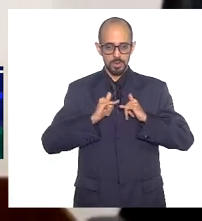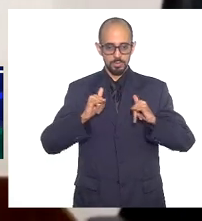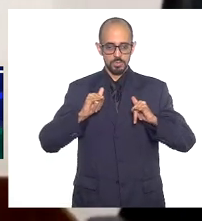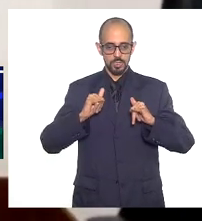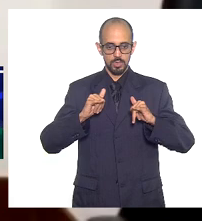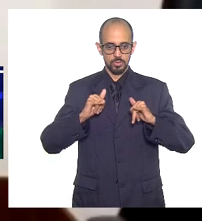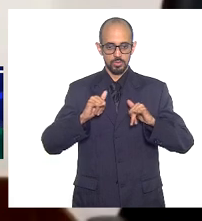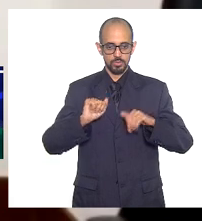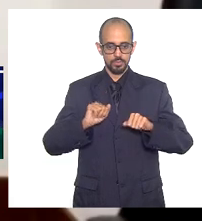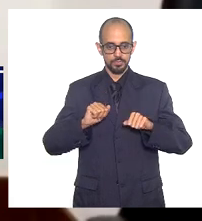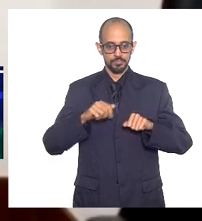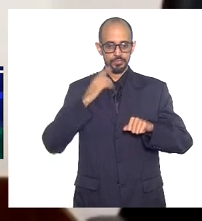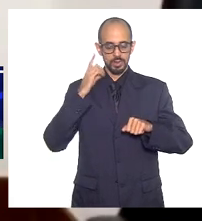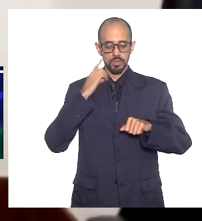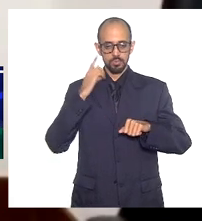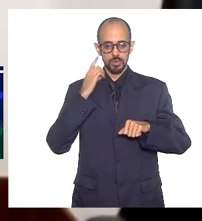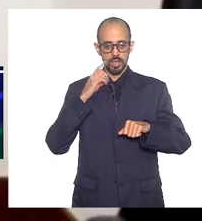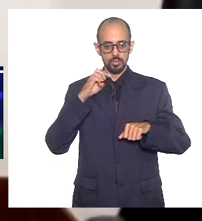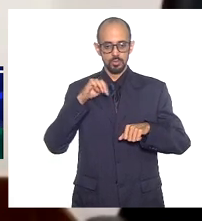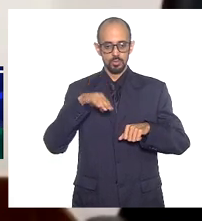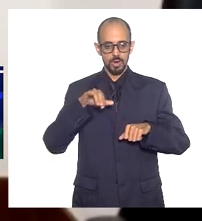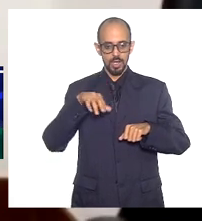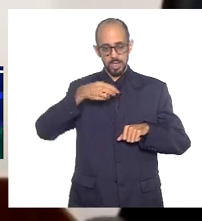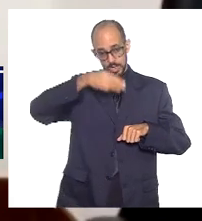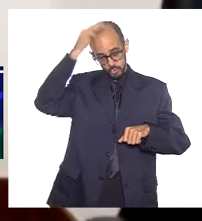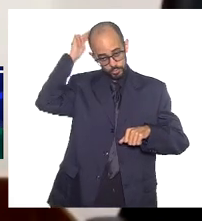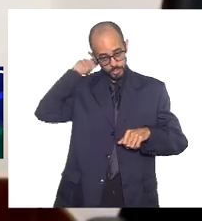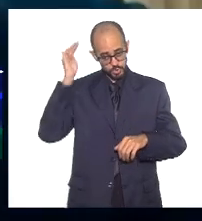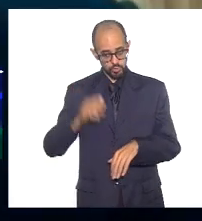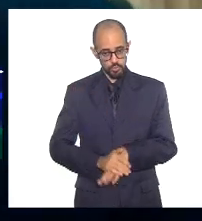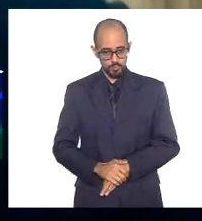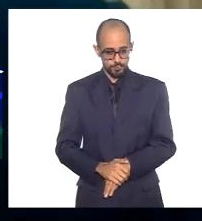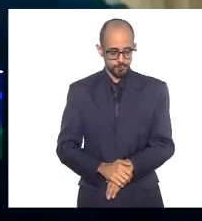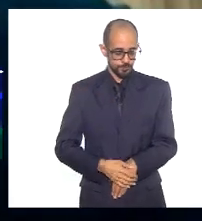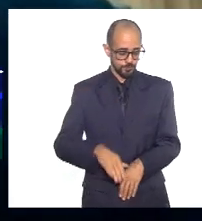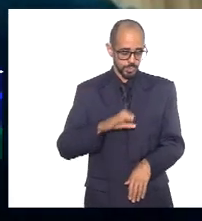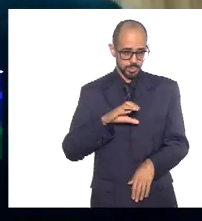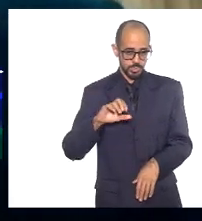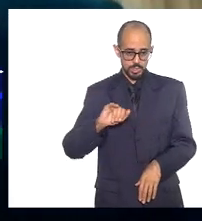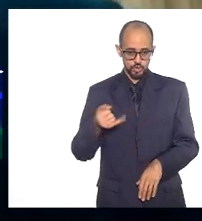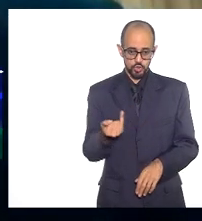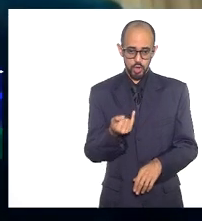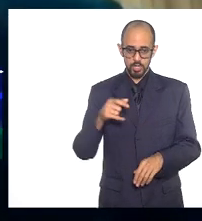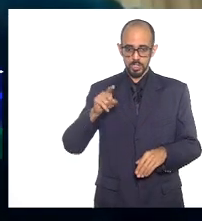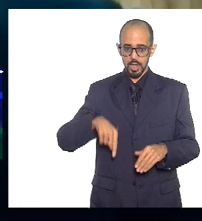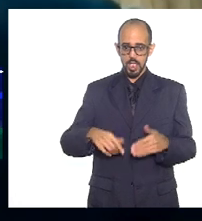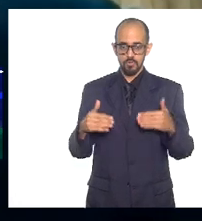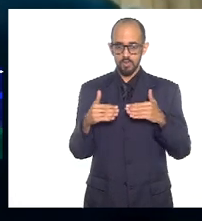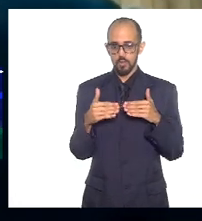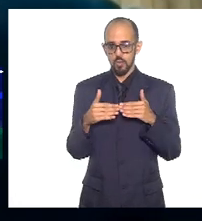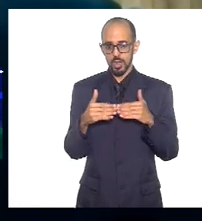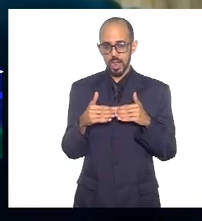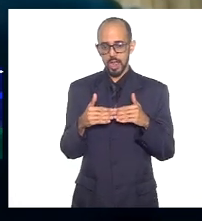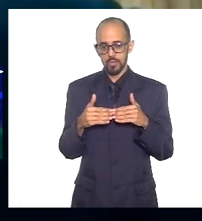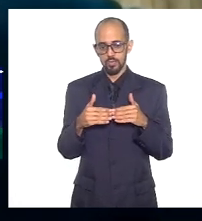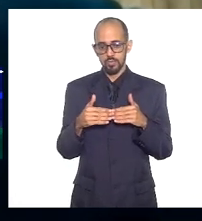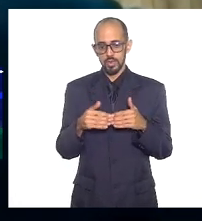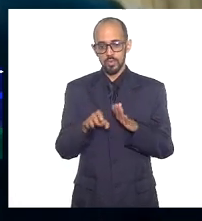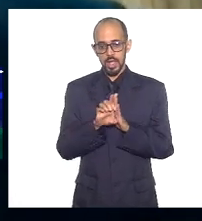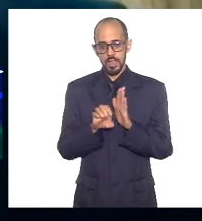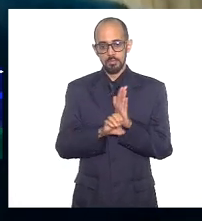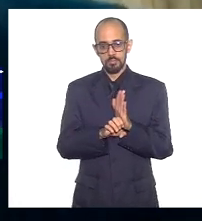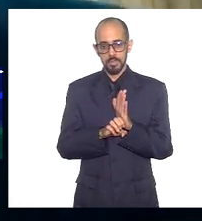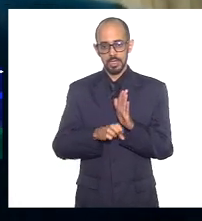comissão de condição de justiça deputado Márcio Pacheco presidente o parecer é favorável a emenda de